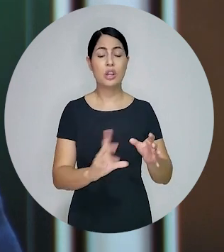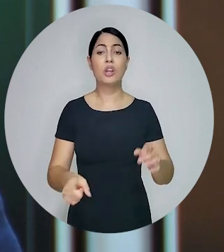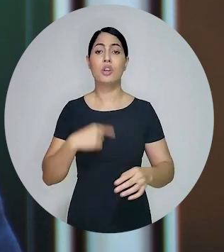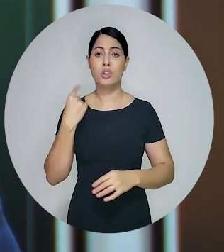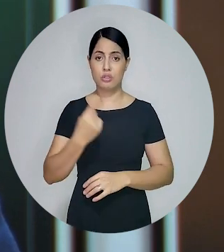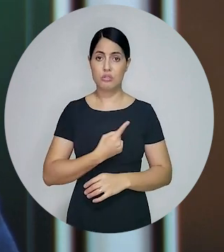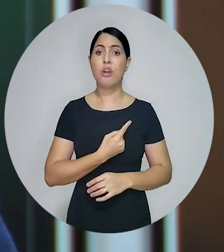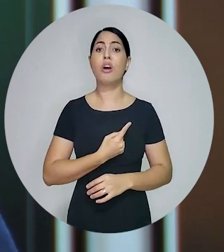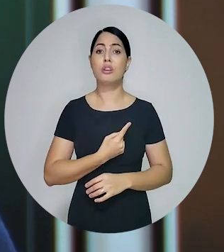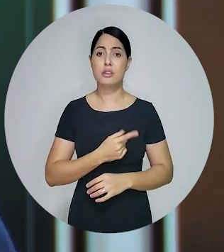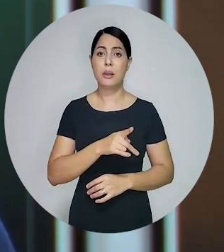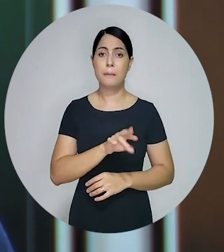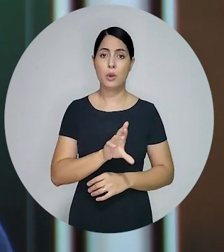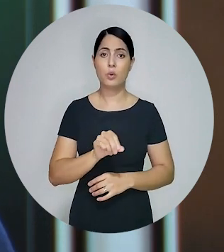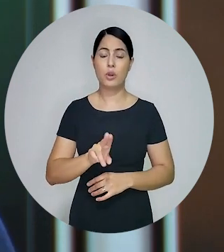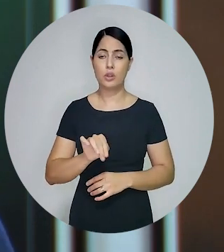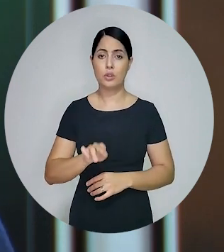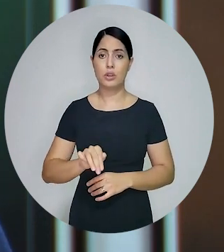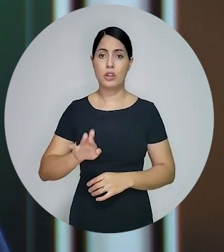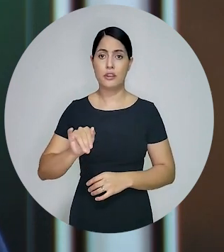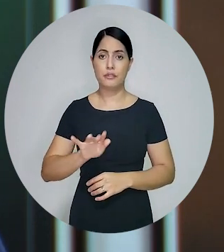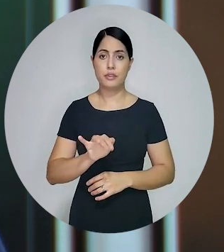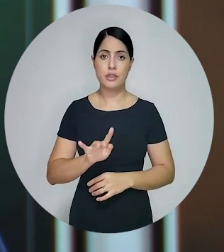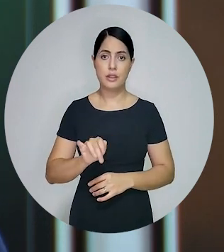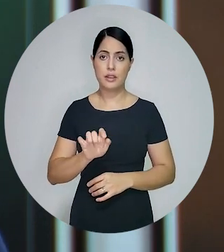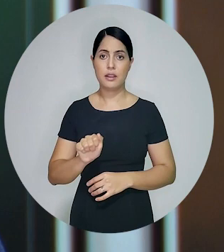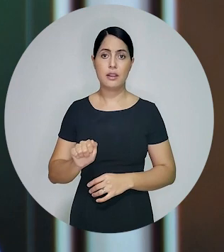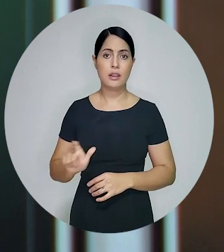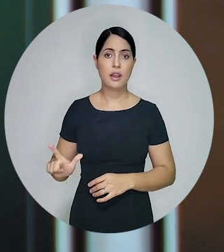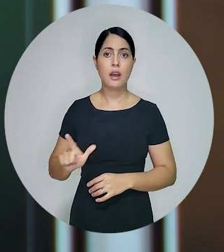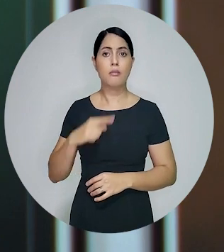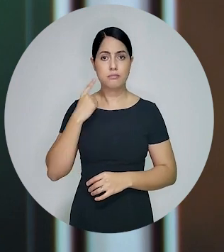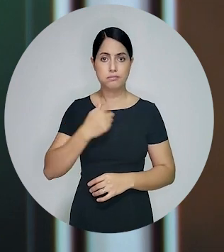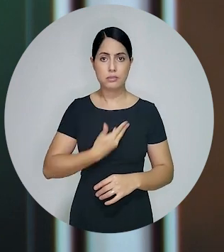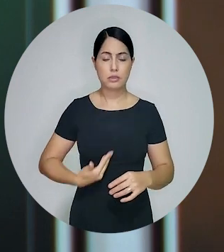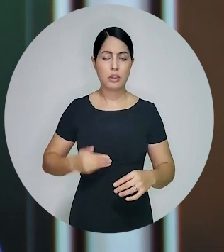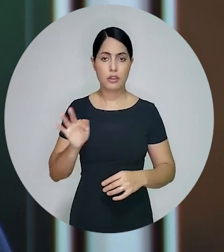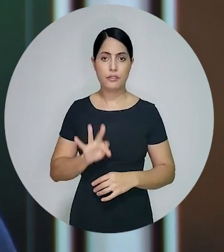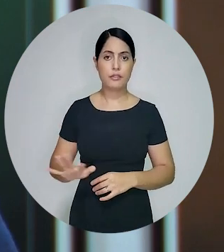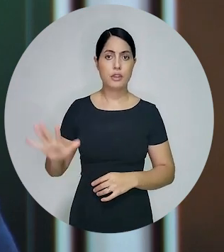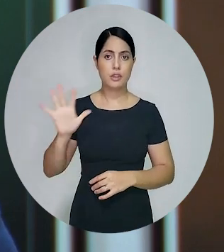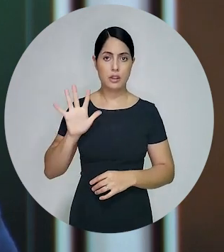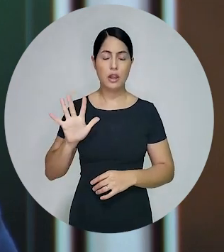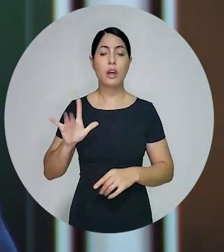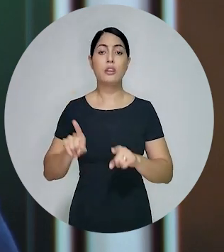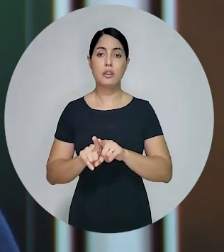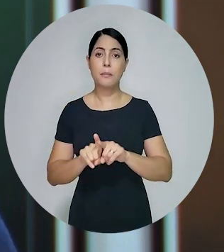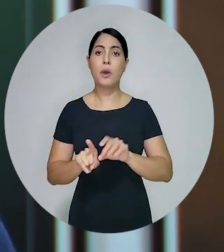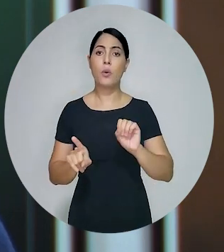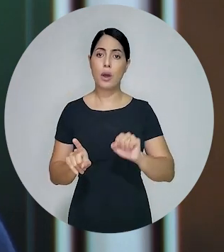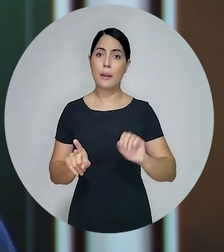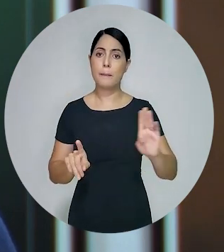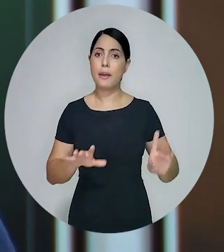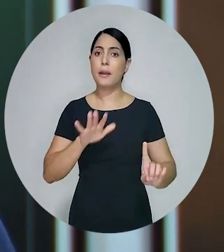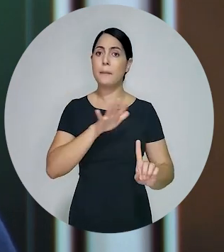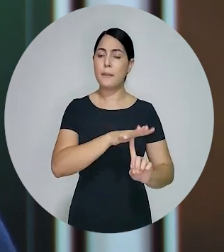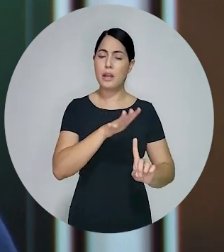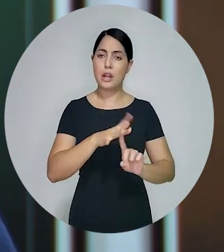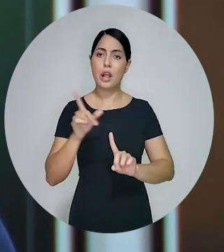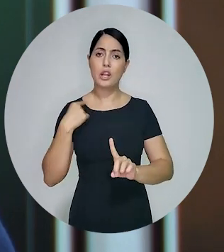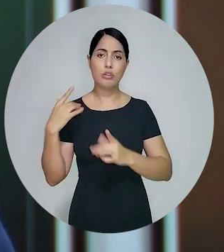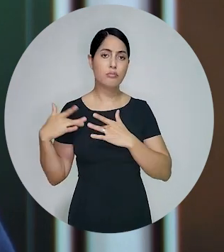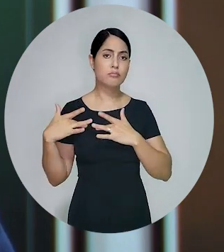Procuradoria Nacional, o Conselho Federal, já fez contato com a presidente Marilena Winter, nos colocando à disposição da